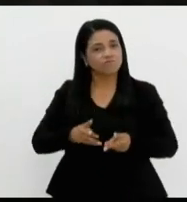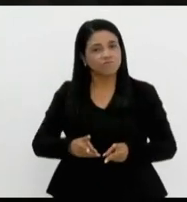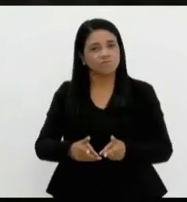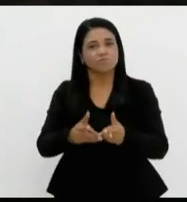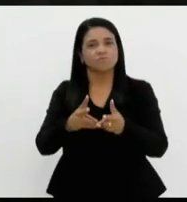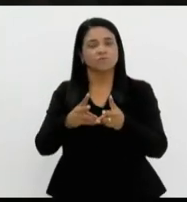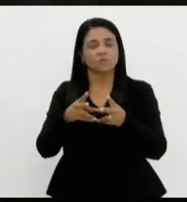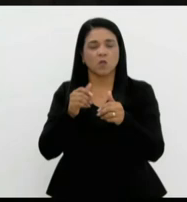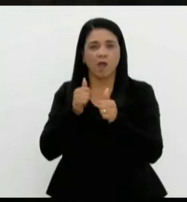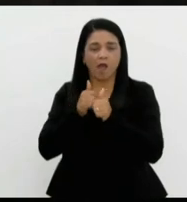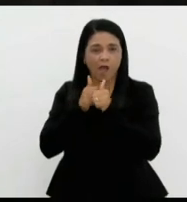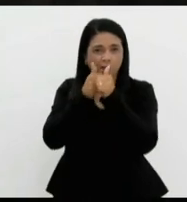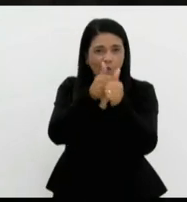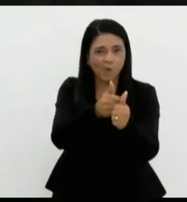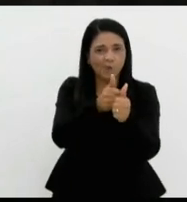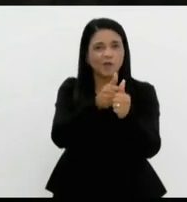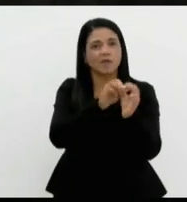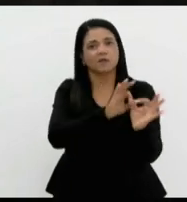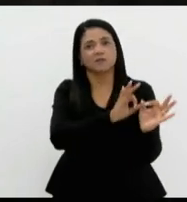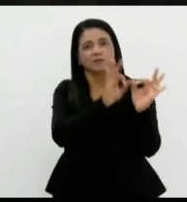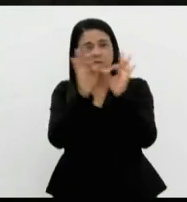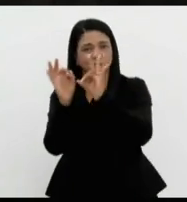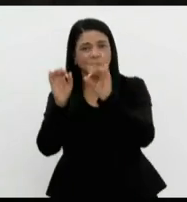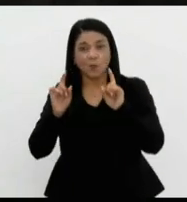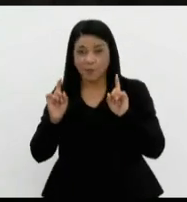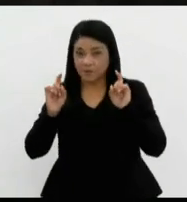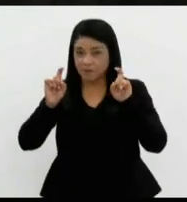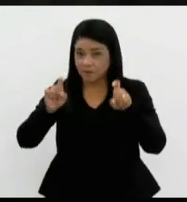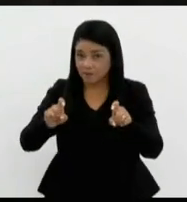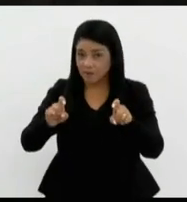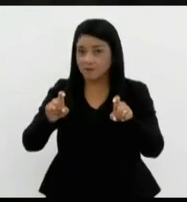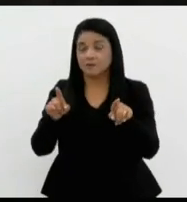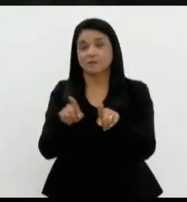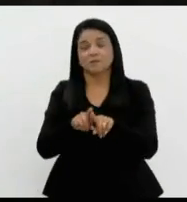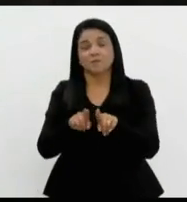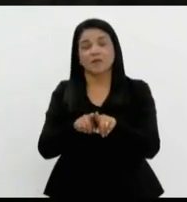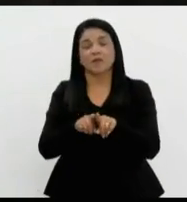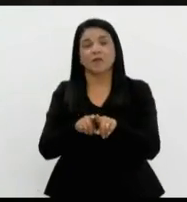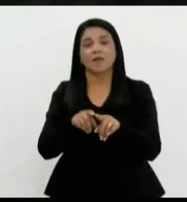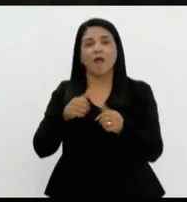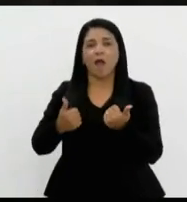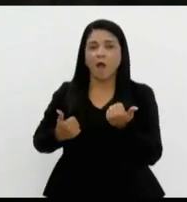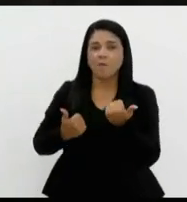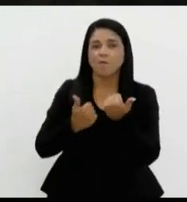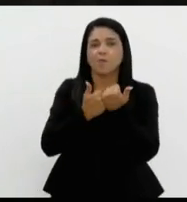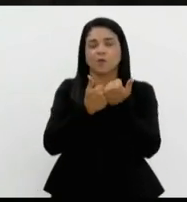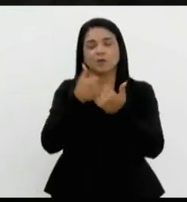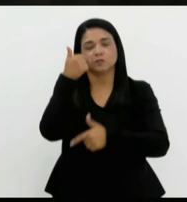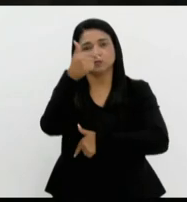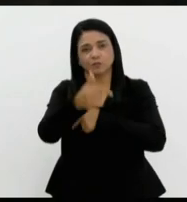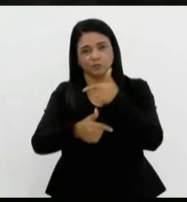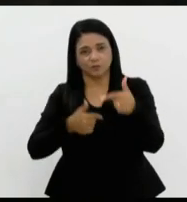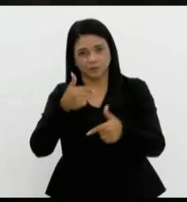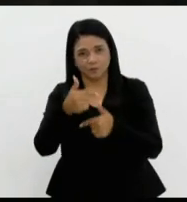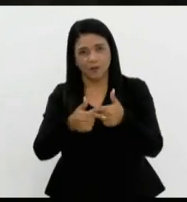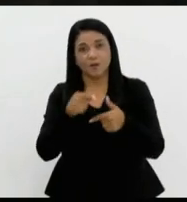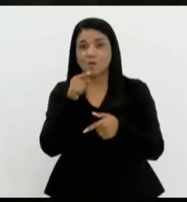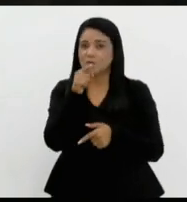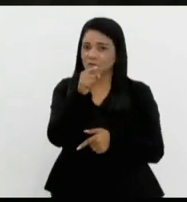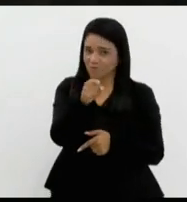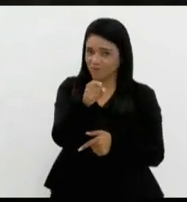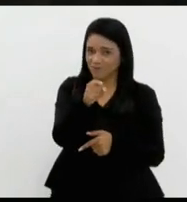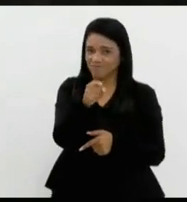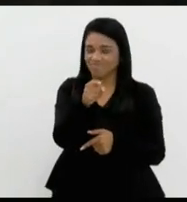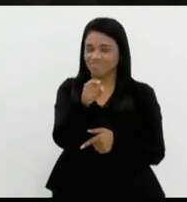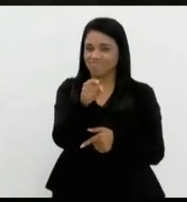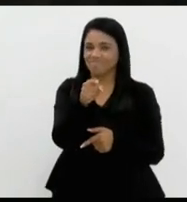nos acompanhando, acompanhando o nosso mandato, não só acompanhando, como também apoiando os nossos trabalhos. É por vocês que